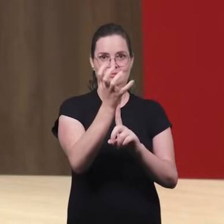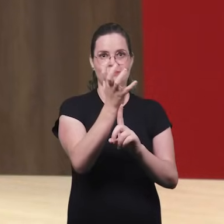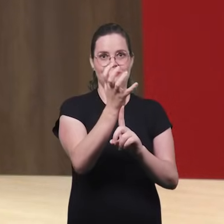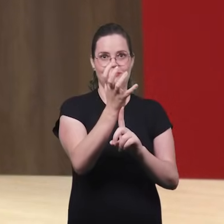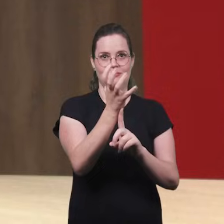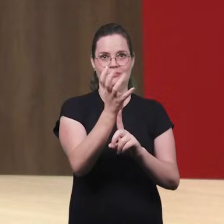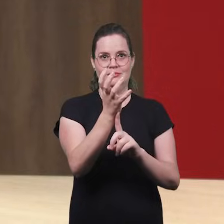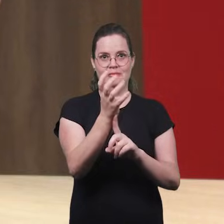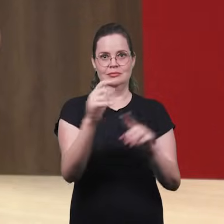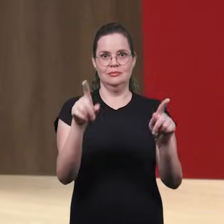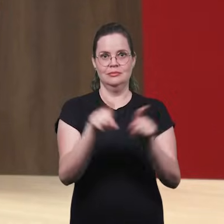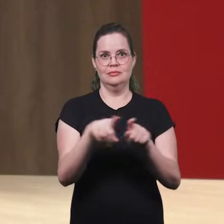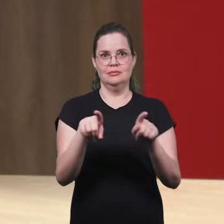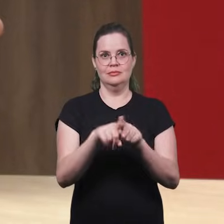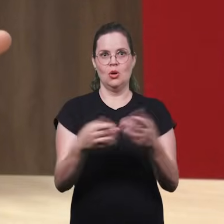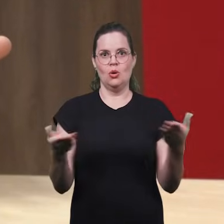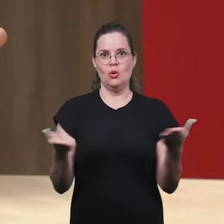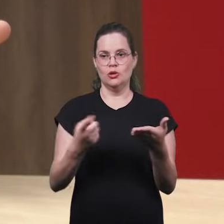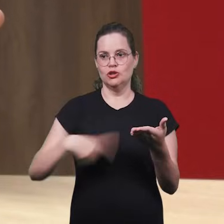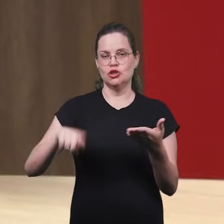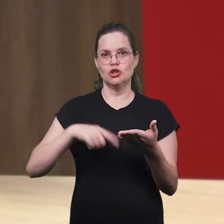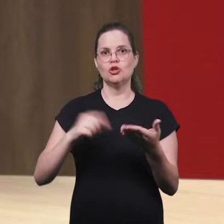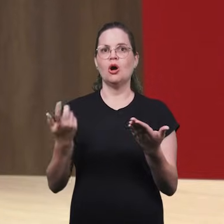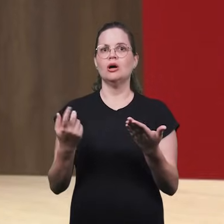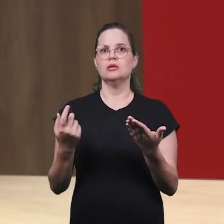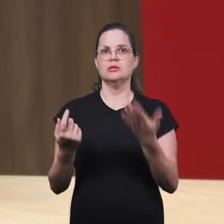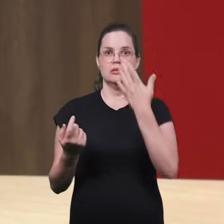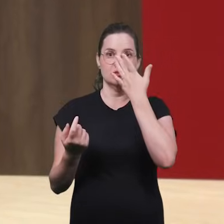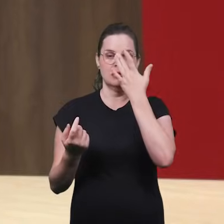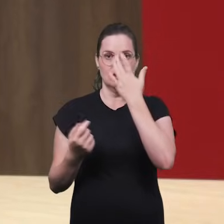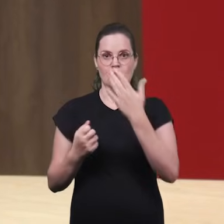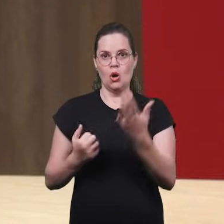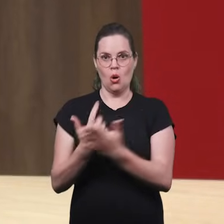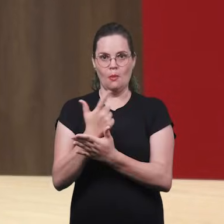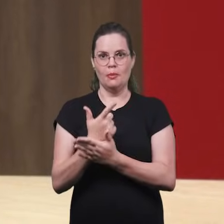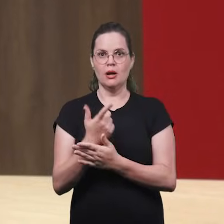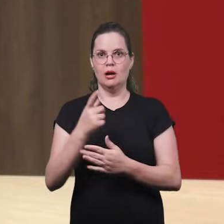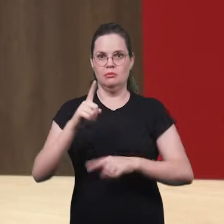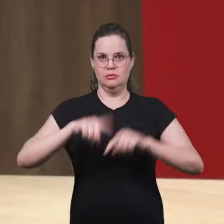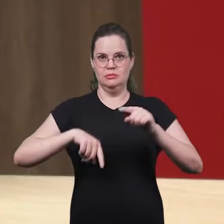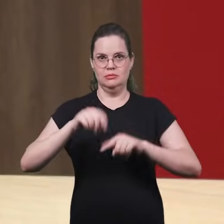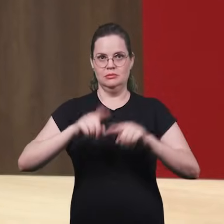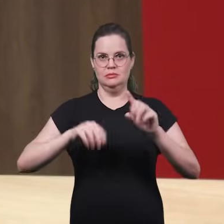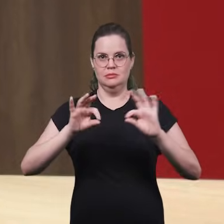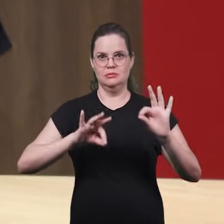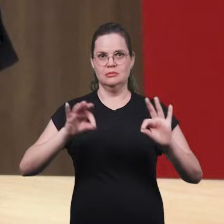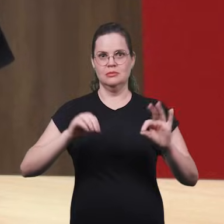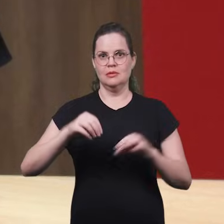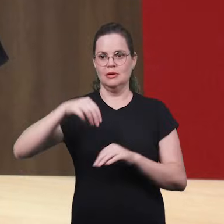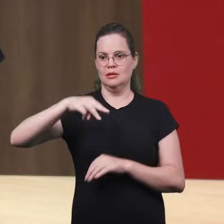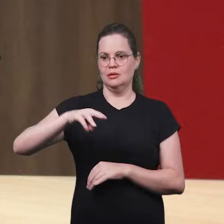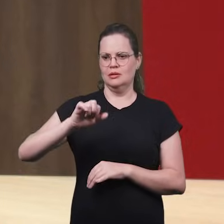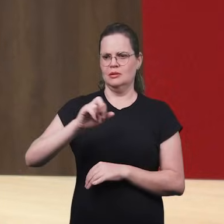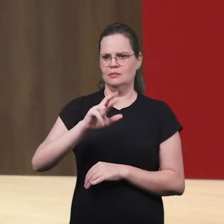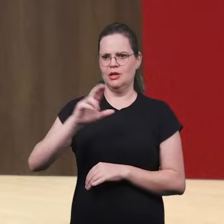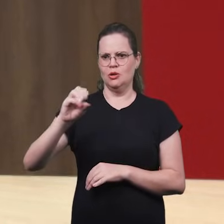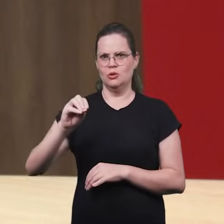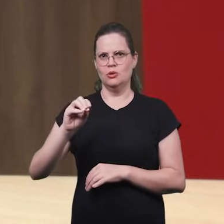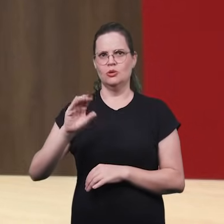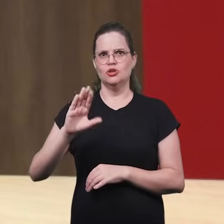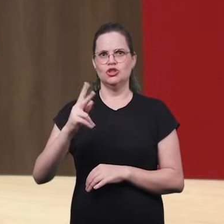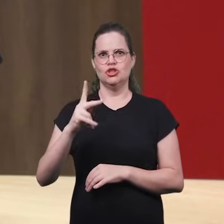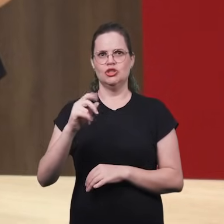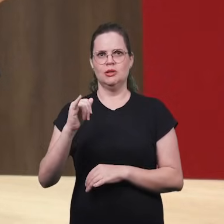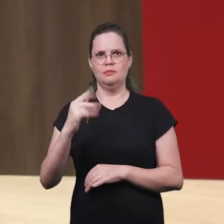As embalagens das mercadorias que nós compramos no supermercado, elas vão receber um microchip que, pelo volume, vai ficar muito baratinho.